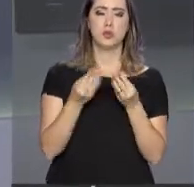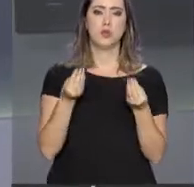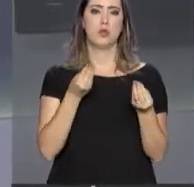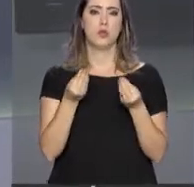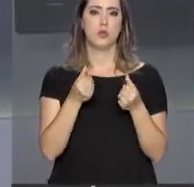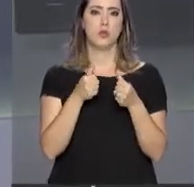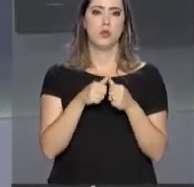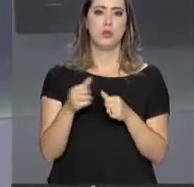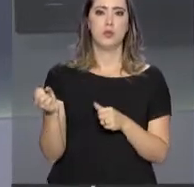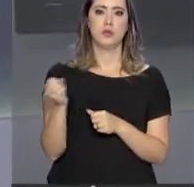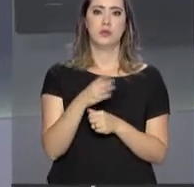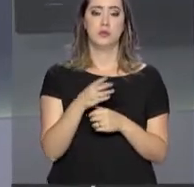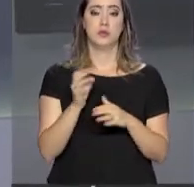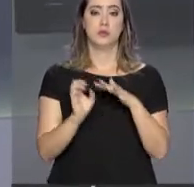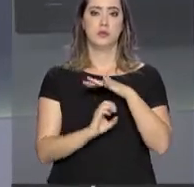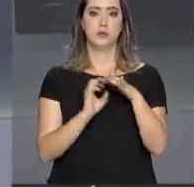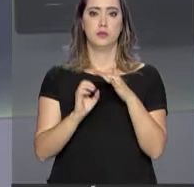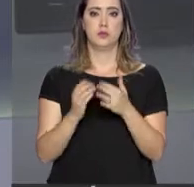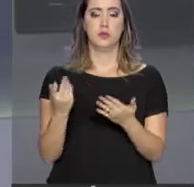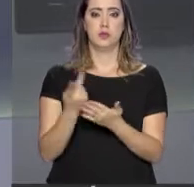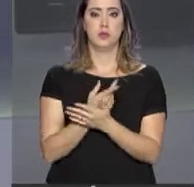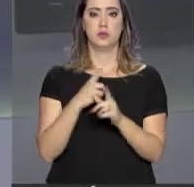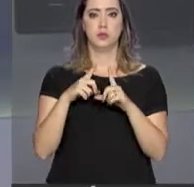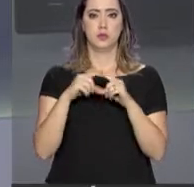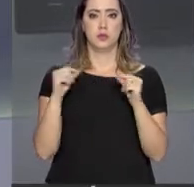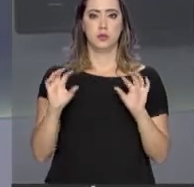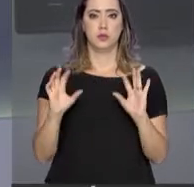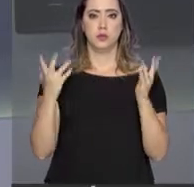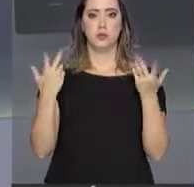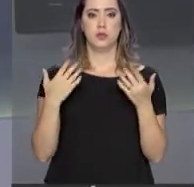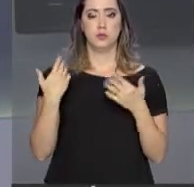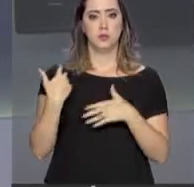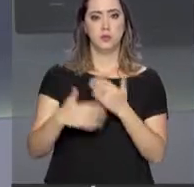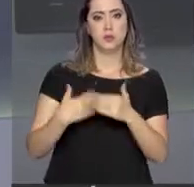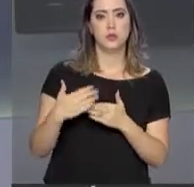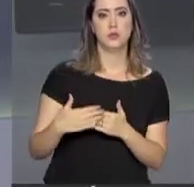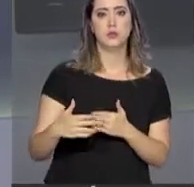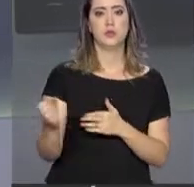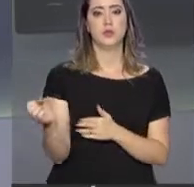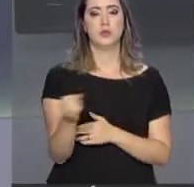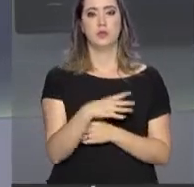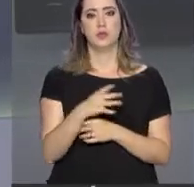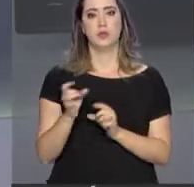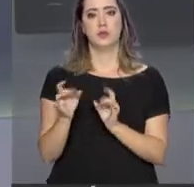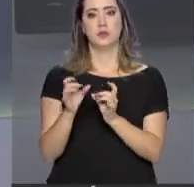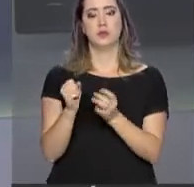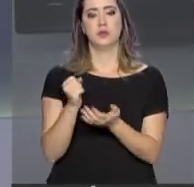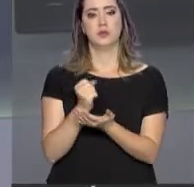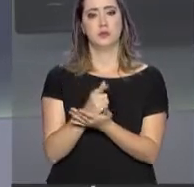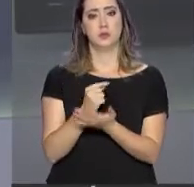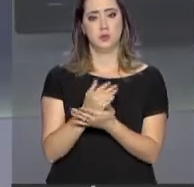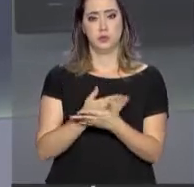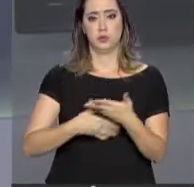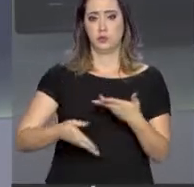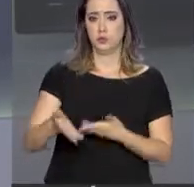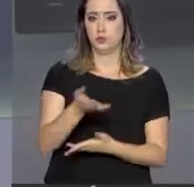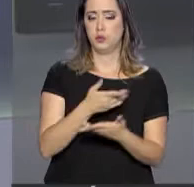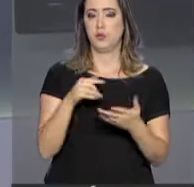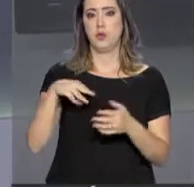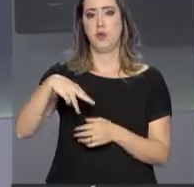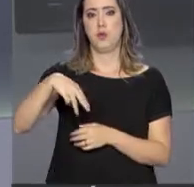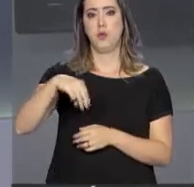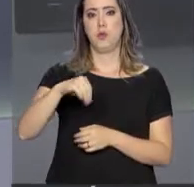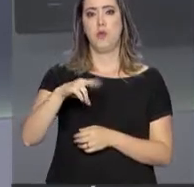competitividade dos novos negócios ocorre em brasília o evento movimento para inovação e comércio e serviços o